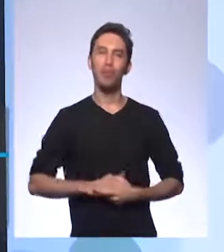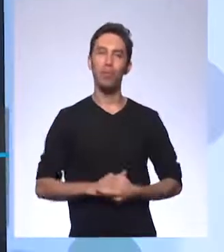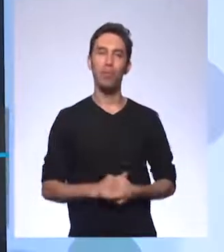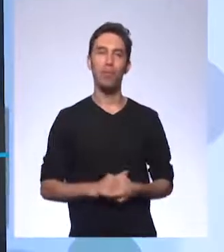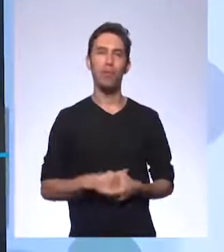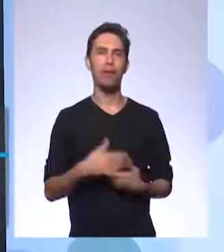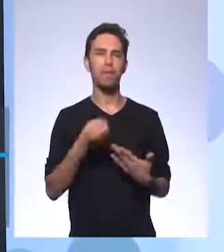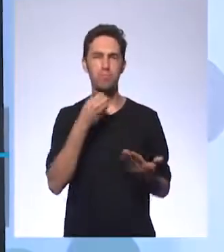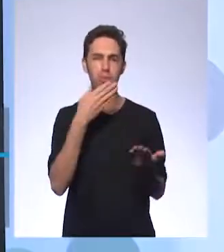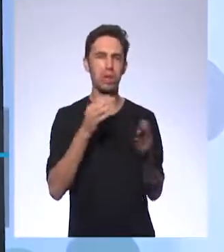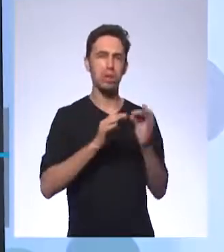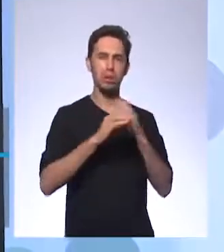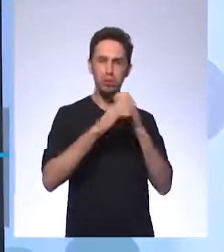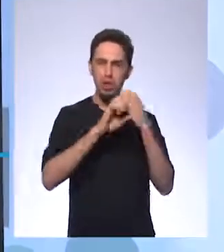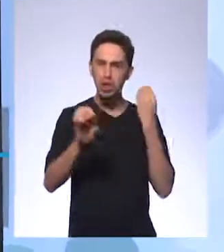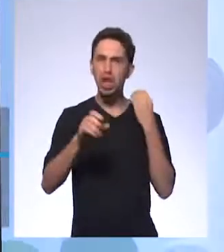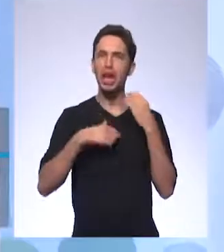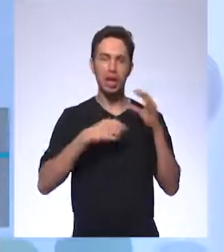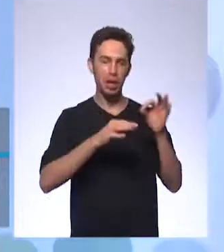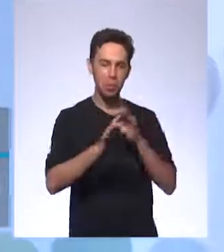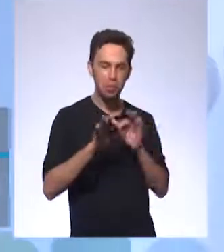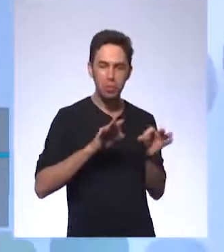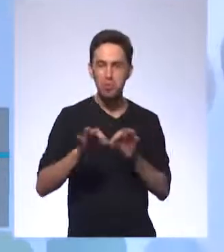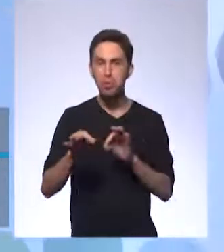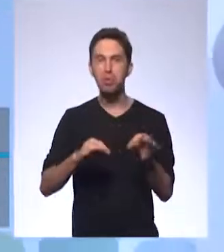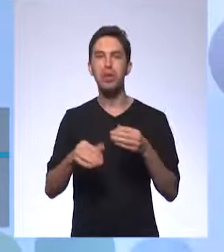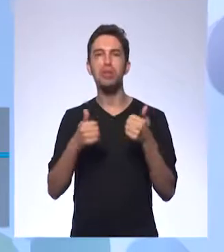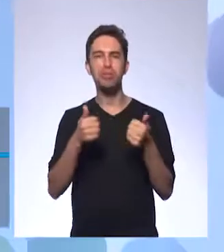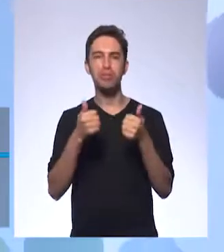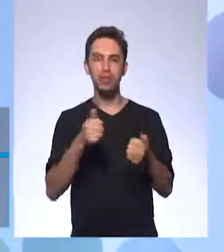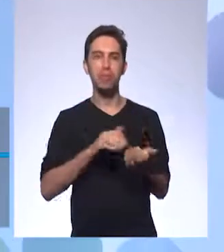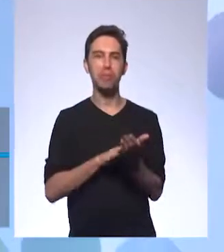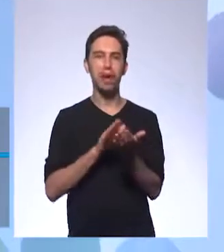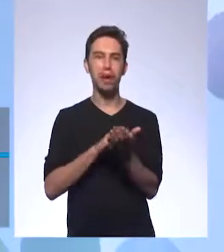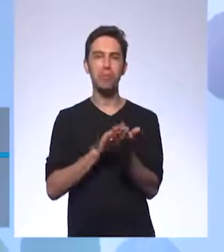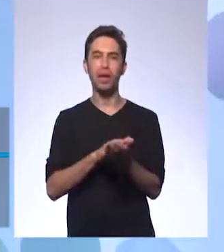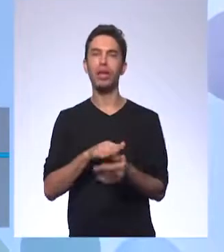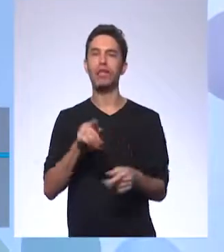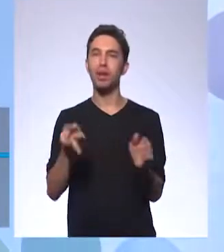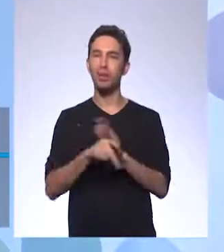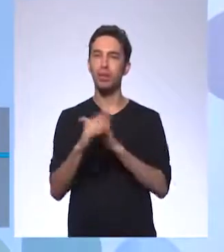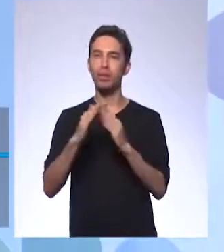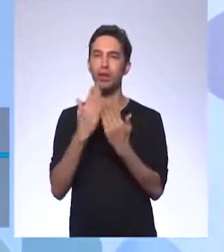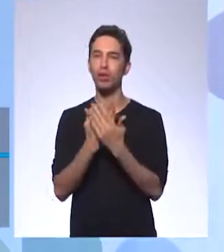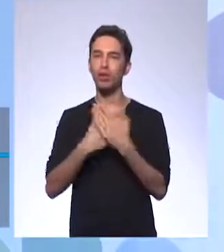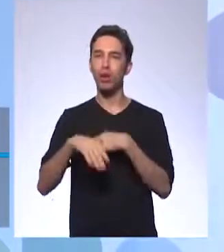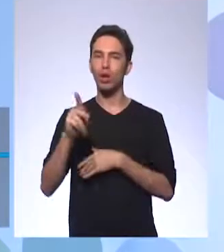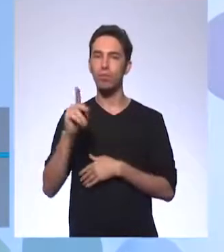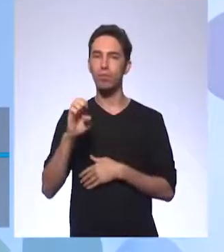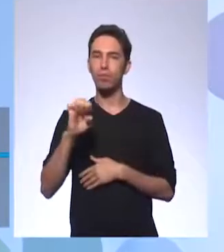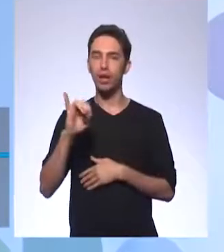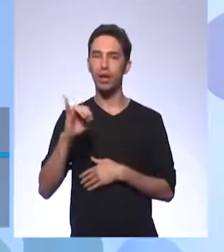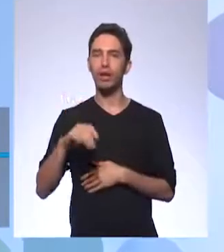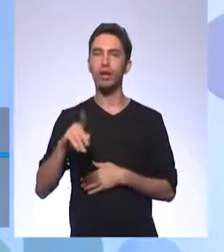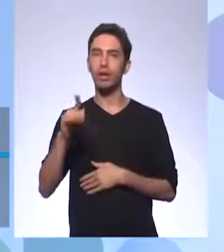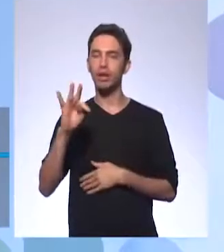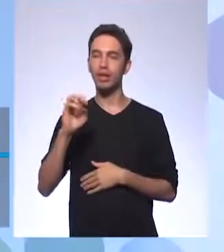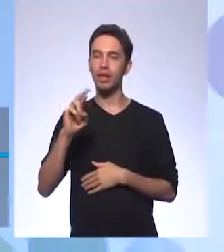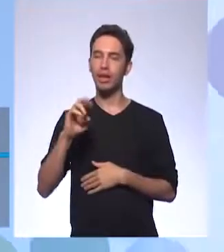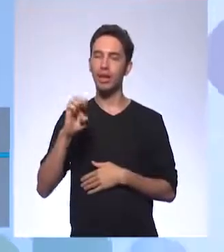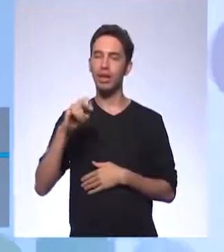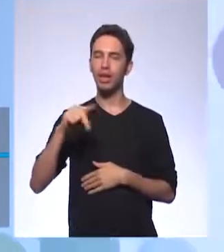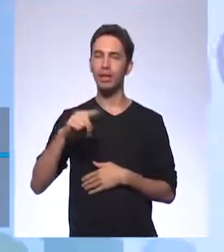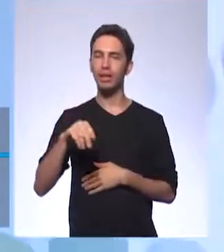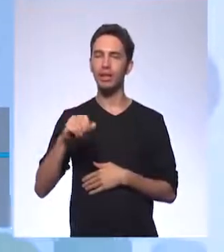Que obra de engenharia, hein, Enzo? Parabéns, o Enzo Costa, ele é da escola Pei Teresa Delta, São Bernardo